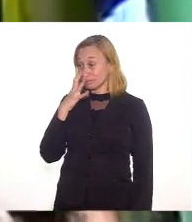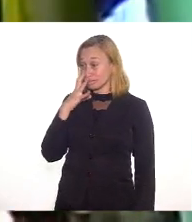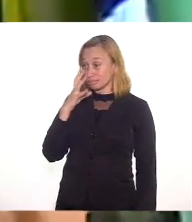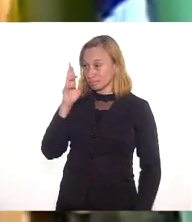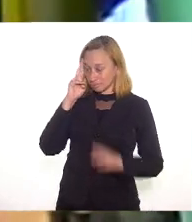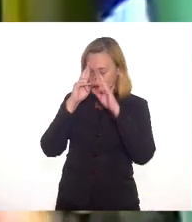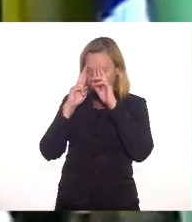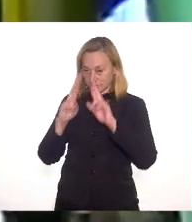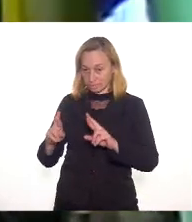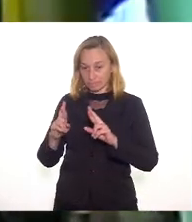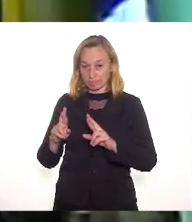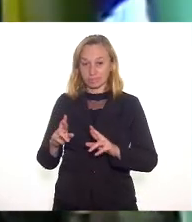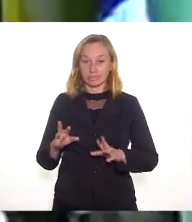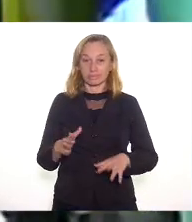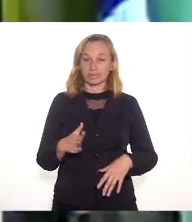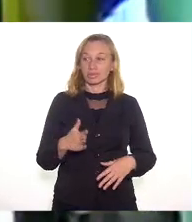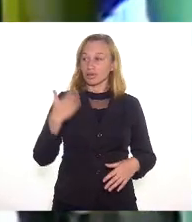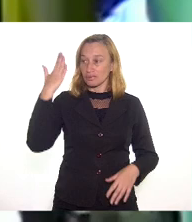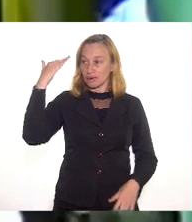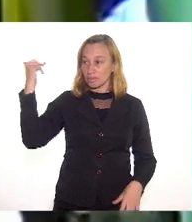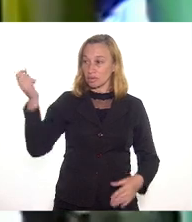campeão de vendas de CDs,